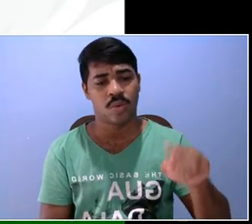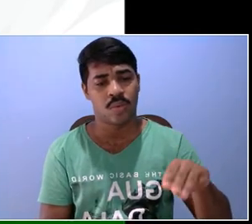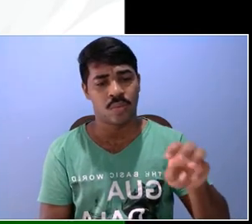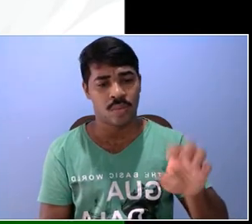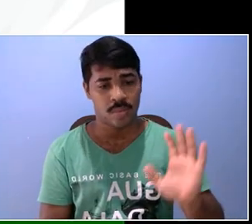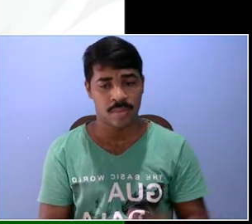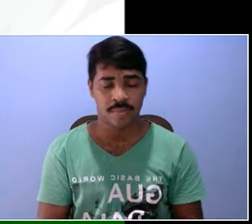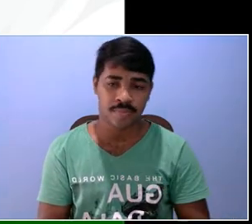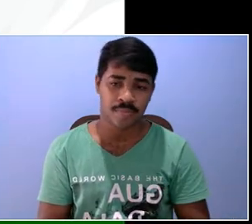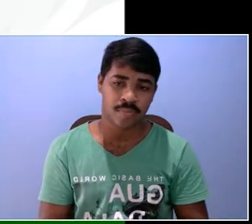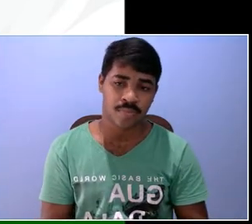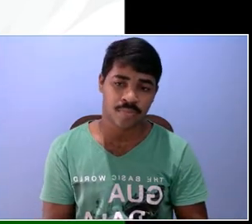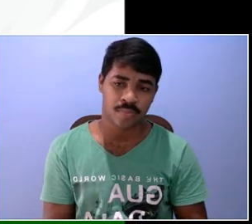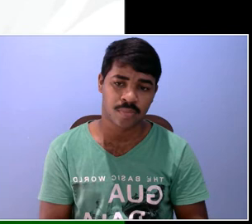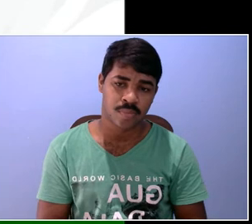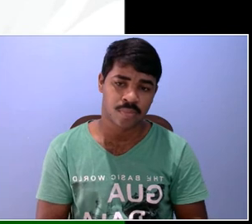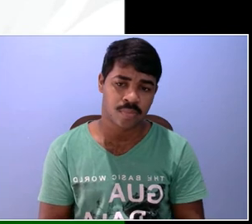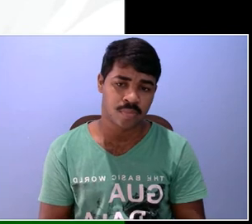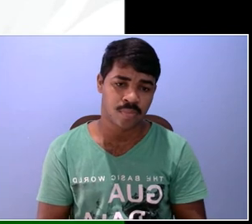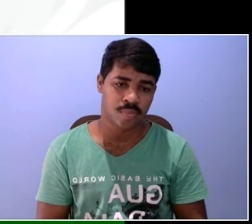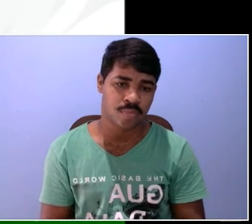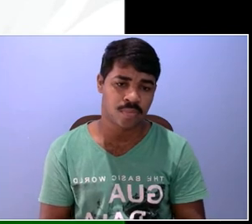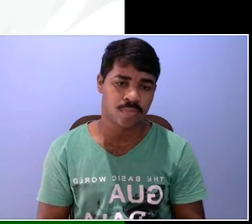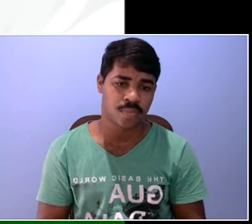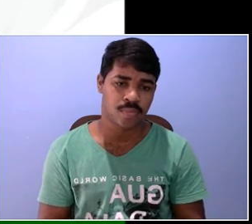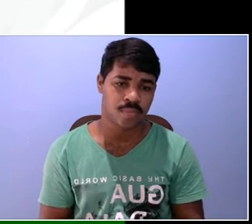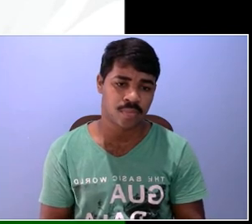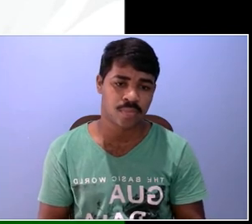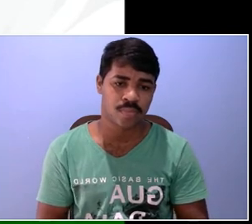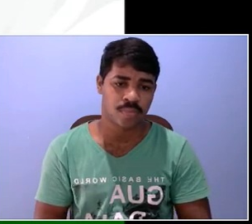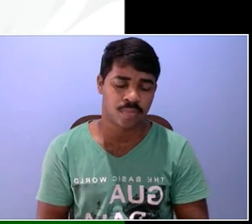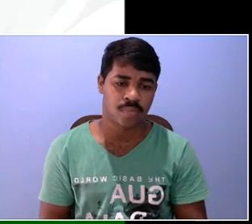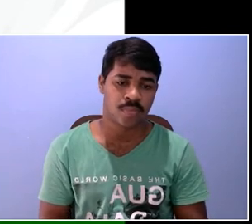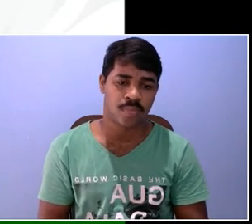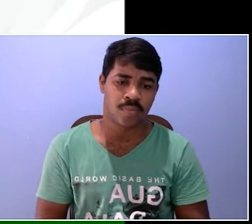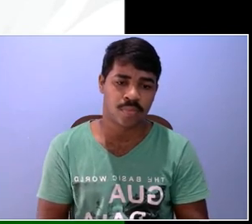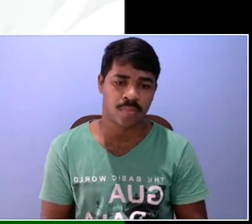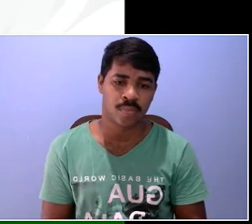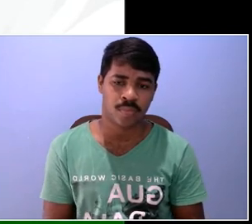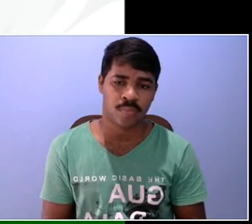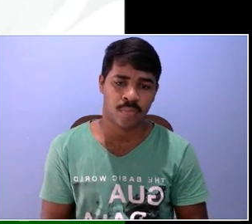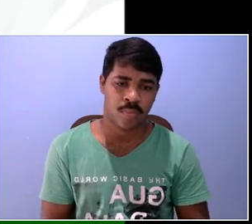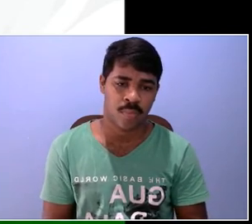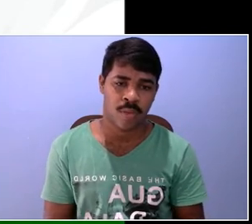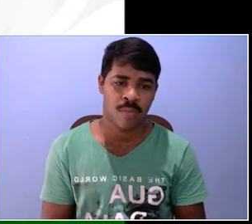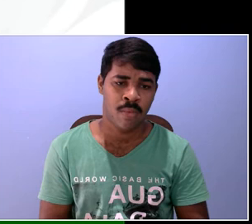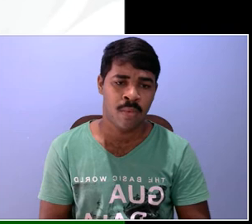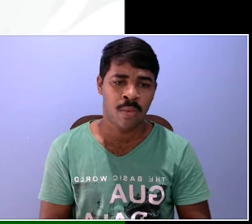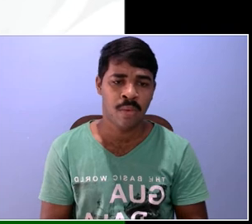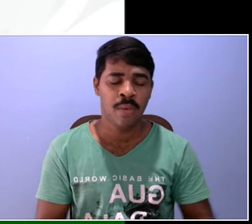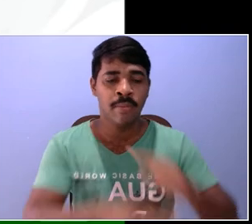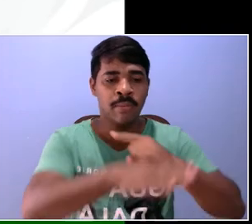É isso que a gente precisa entender. O movimento é uniforme, não é variado, porque a velocidade